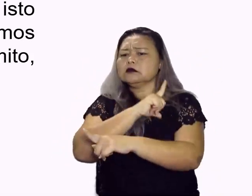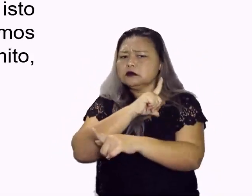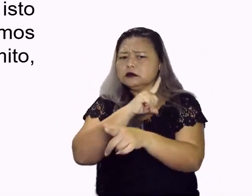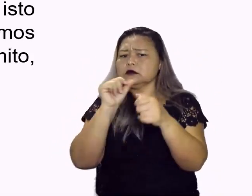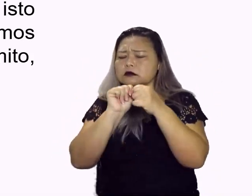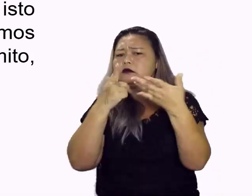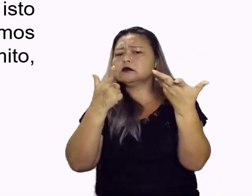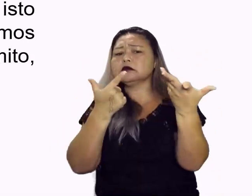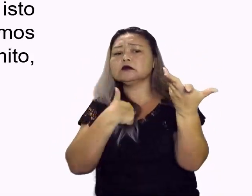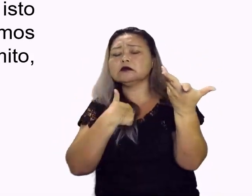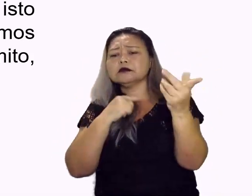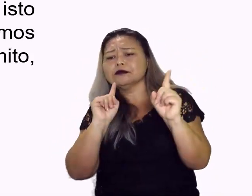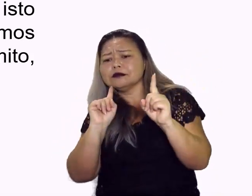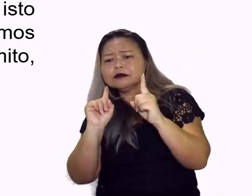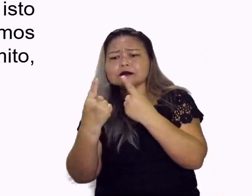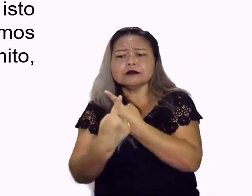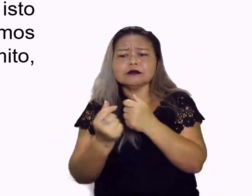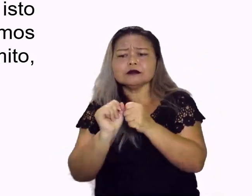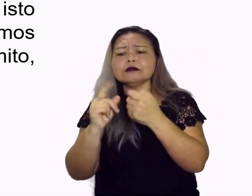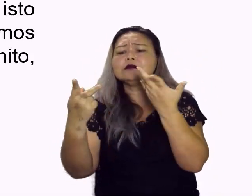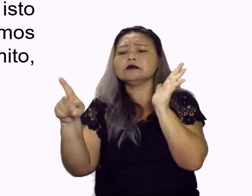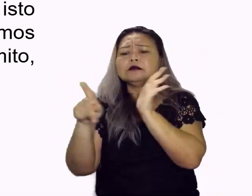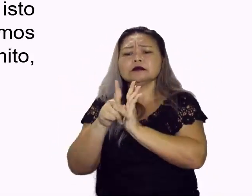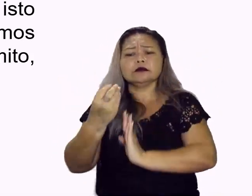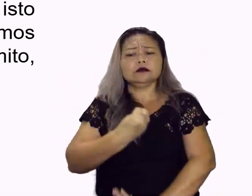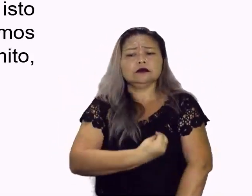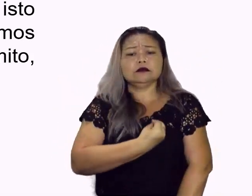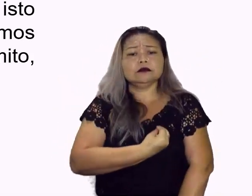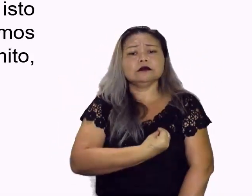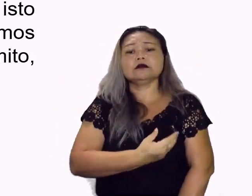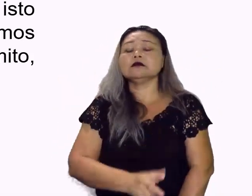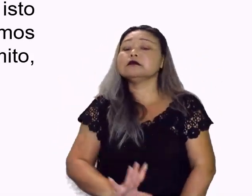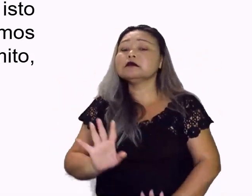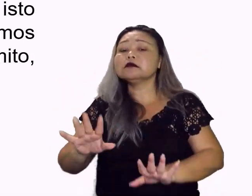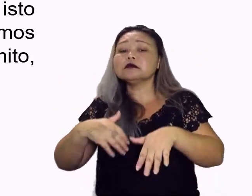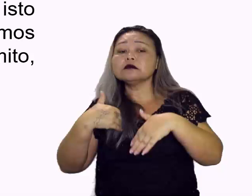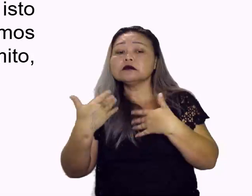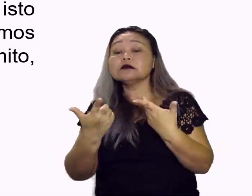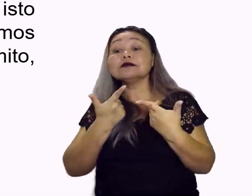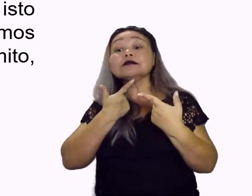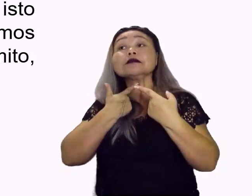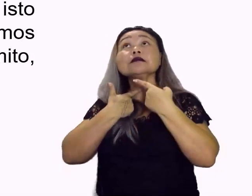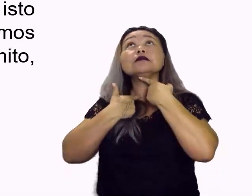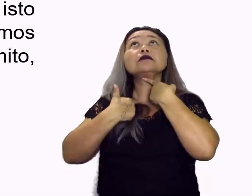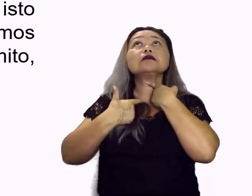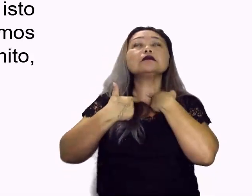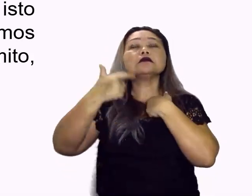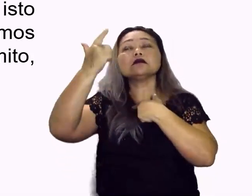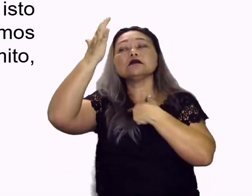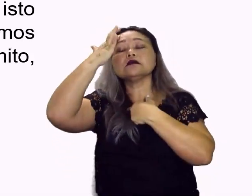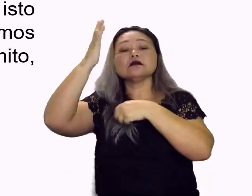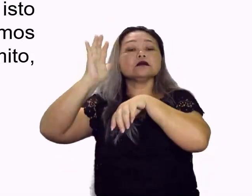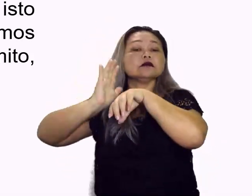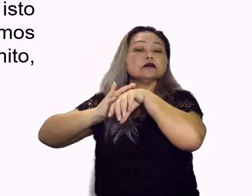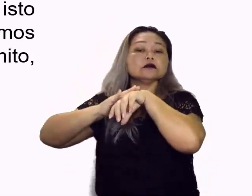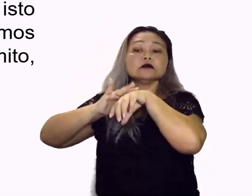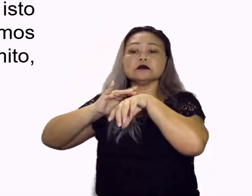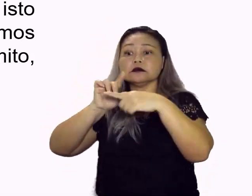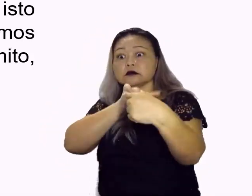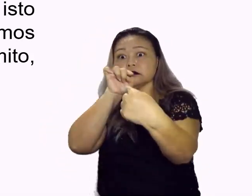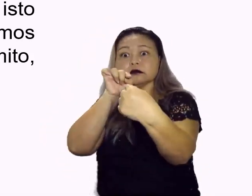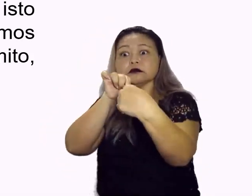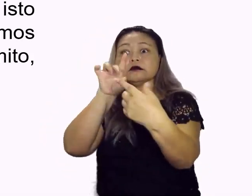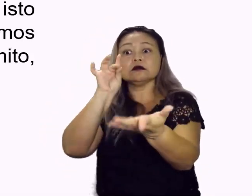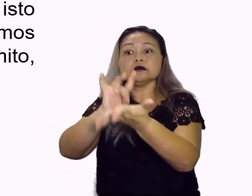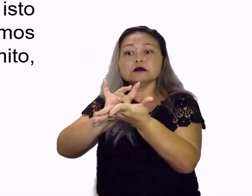algo contraditório, de suas vidas. Nossas vontades e ideias nunca correspondem aos